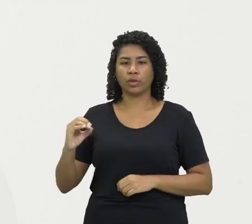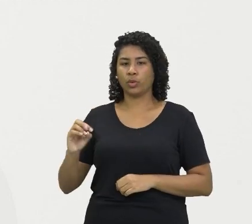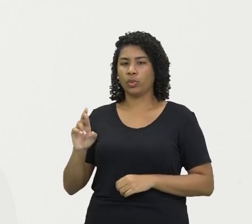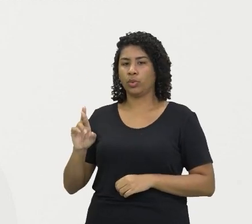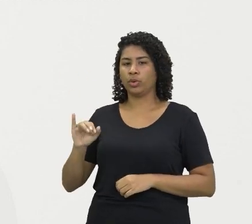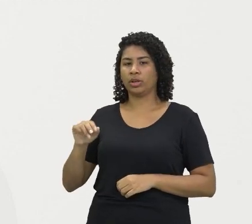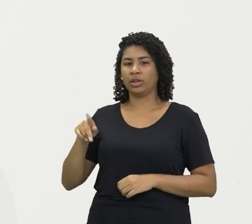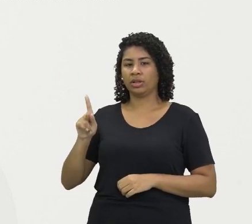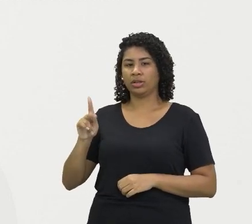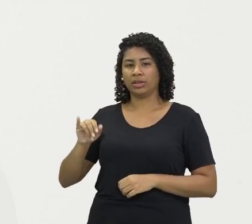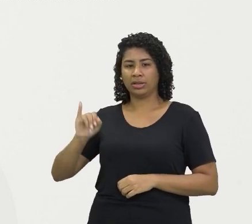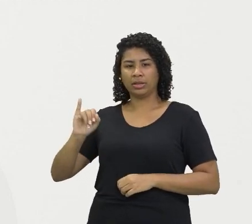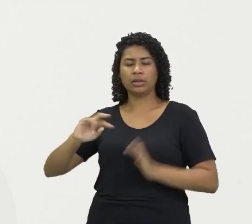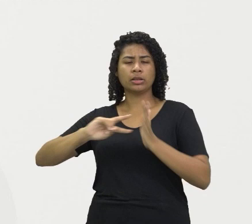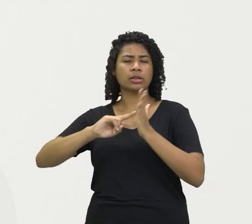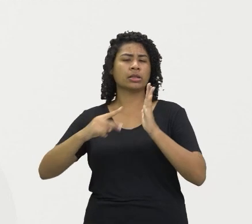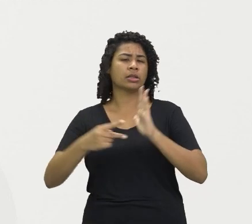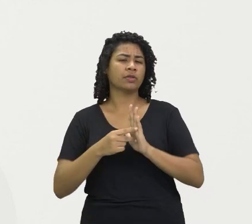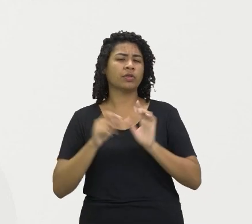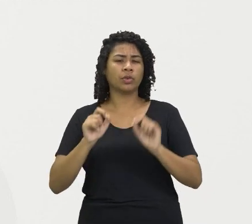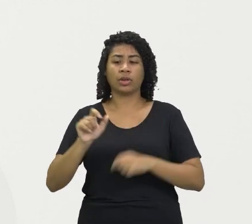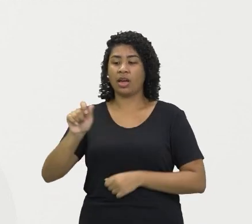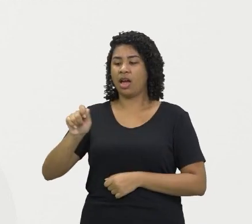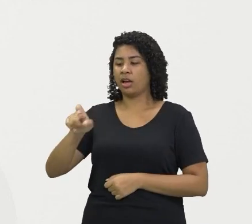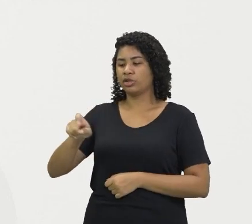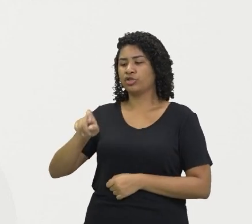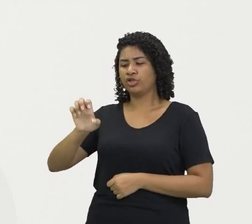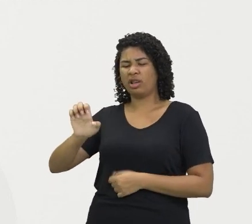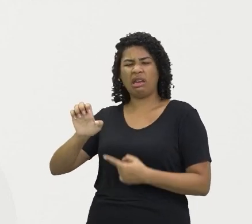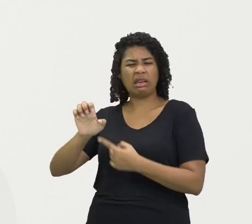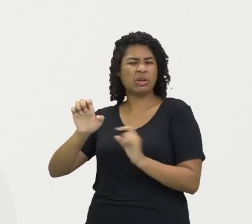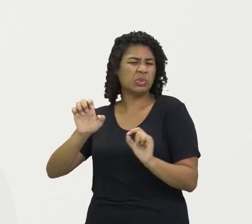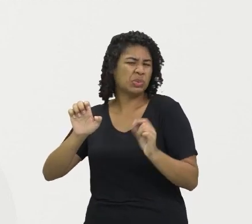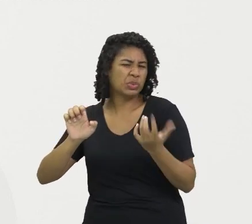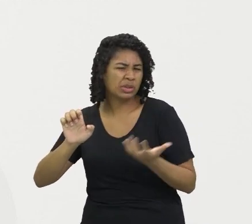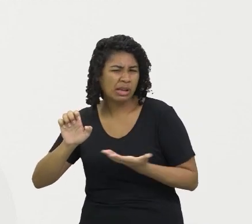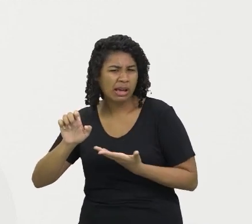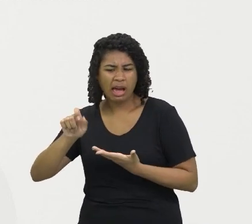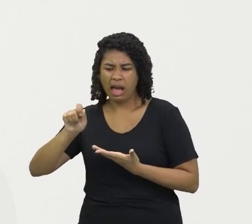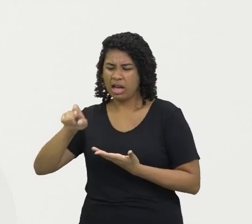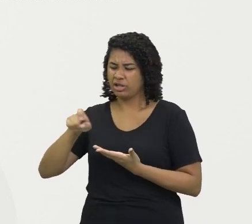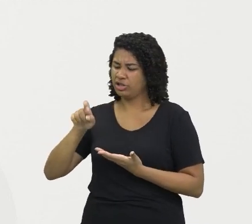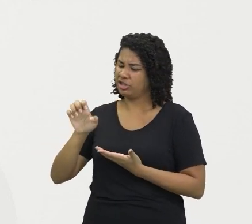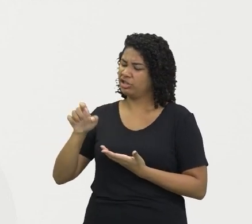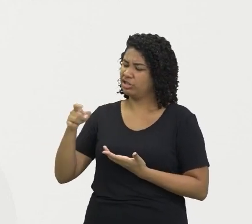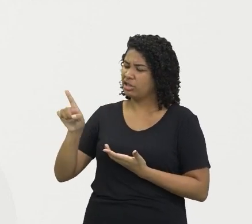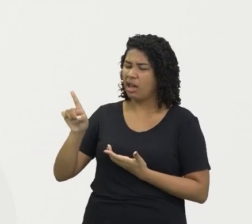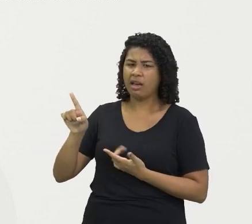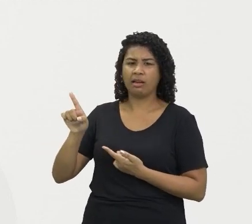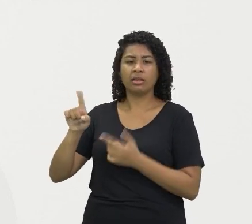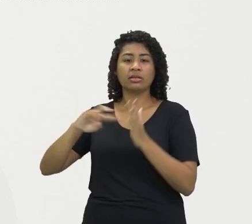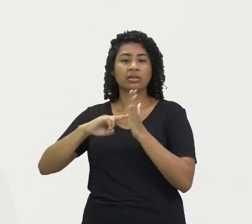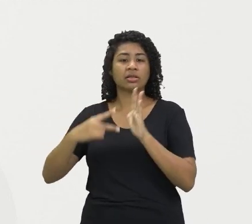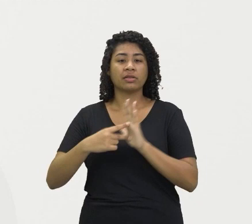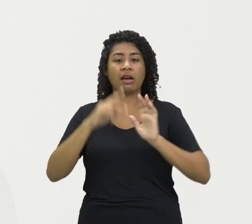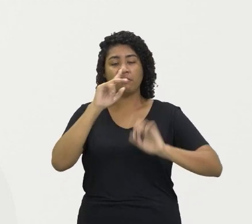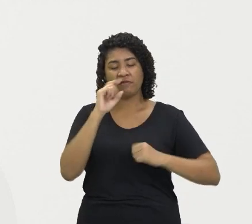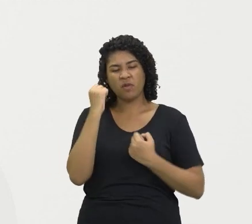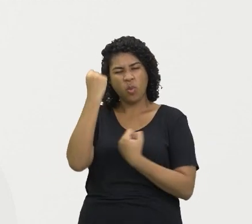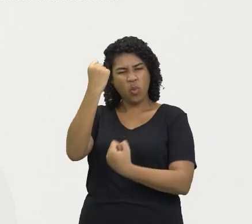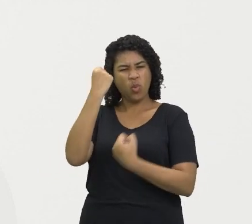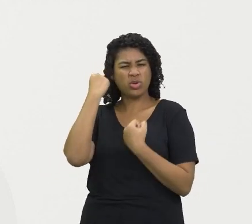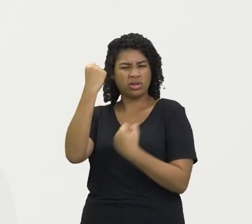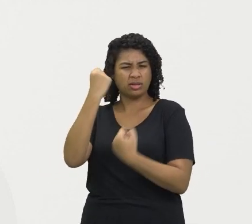portadoras de axé. E o que significa axé na tradição afro-brasileira? Axé significa força,